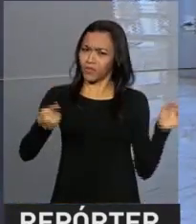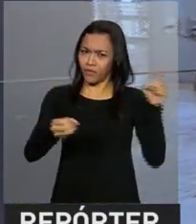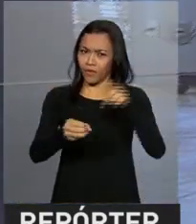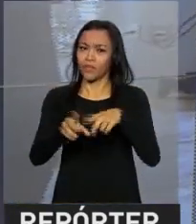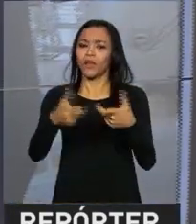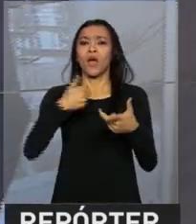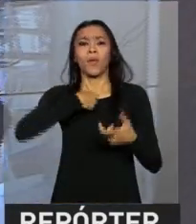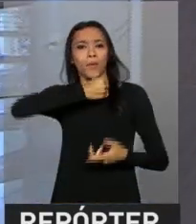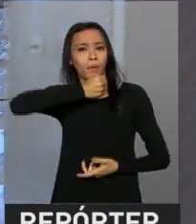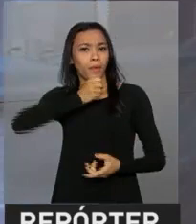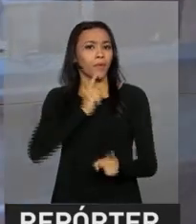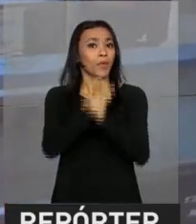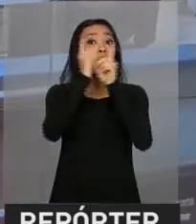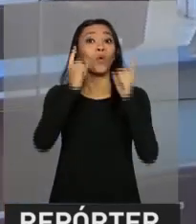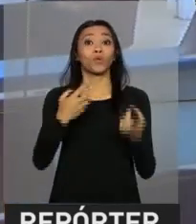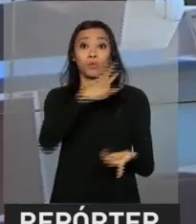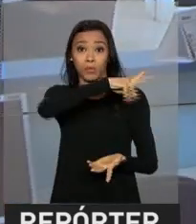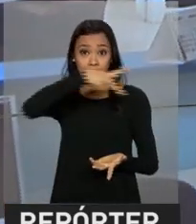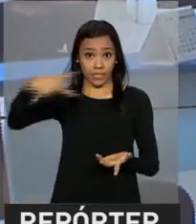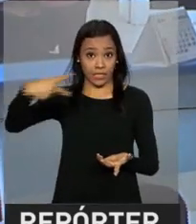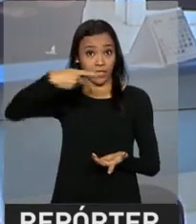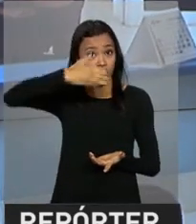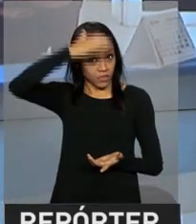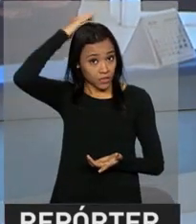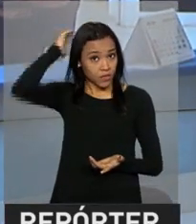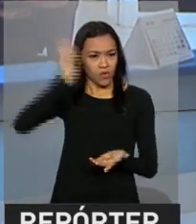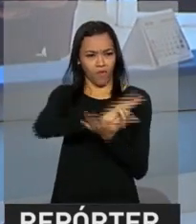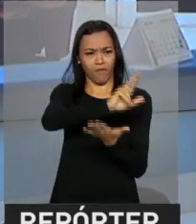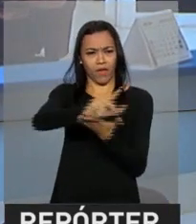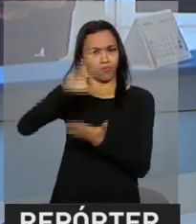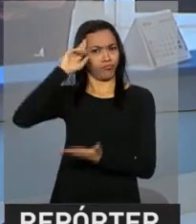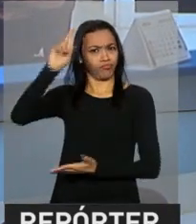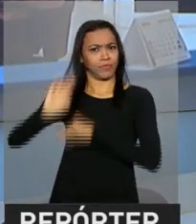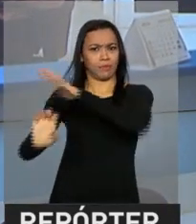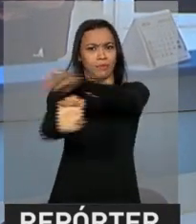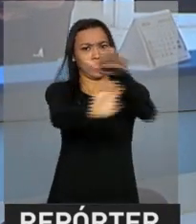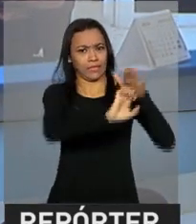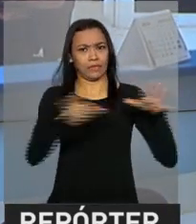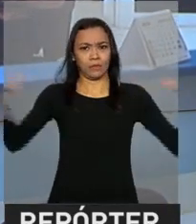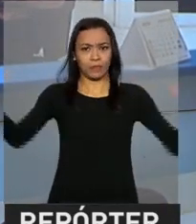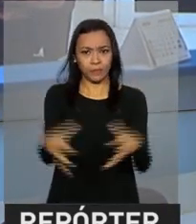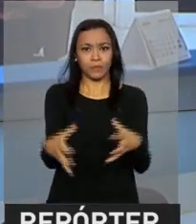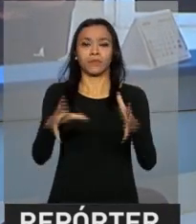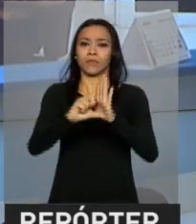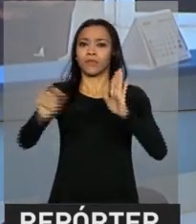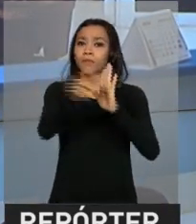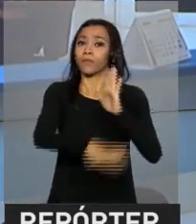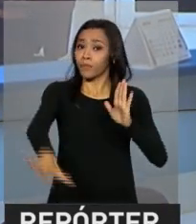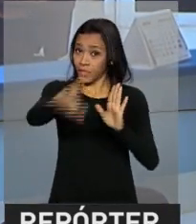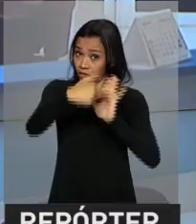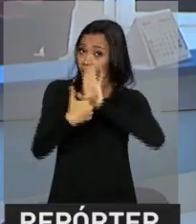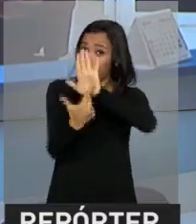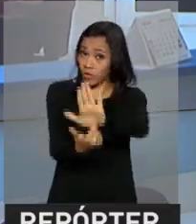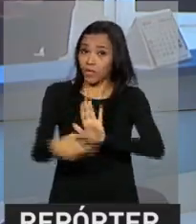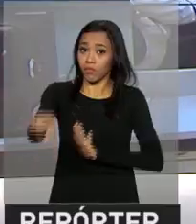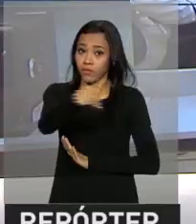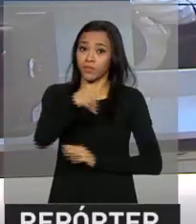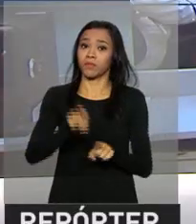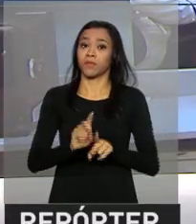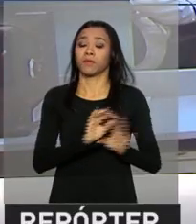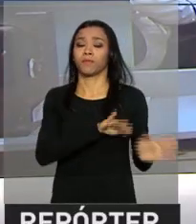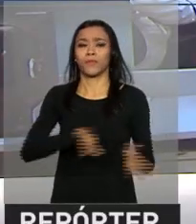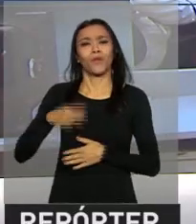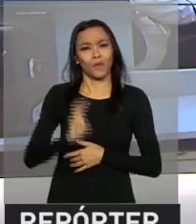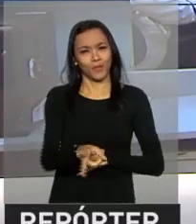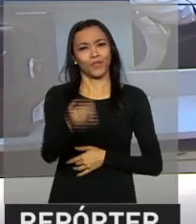então a conversar sobre o encontro do Presidente com empresários lá no Palácio do Planalto e também com a transmissão ao vivo desse encontro